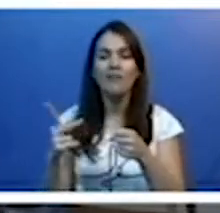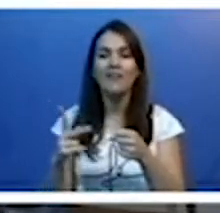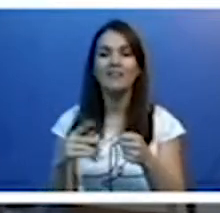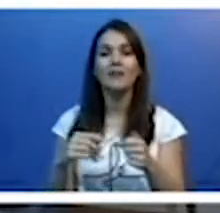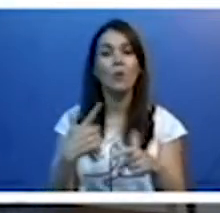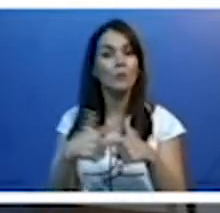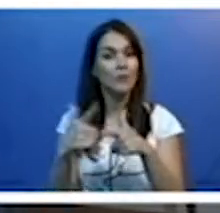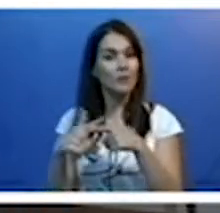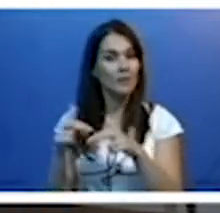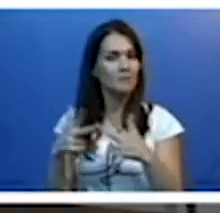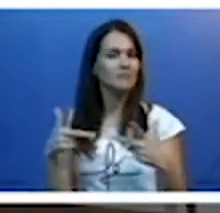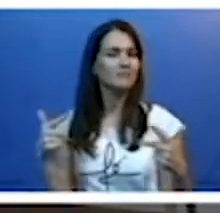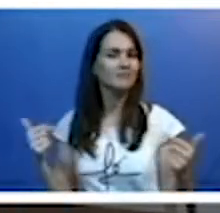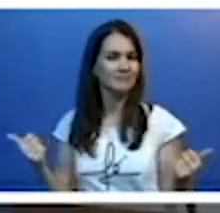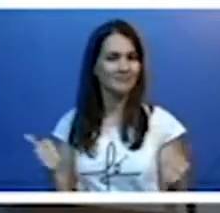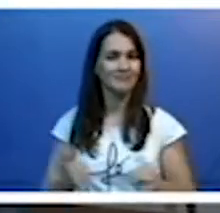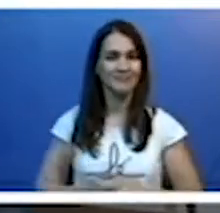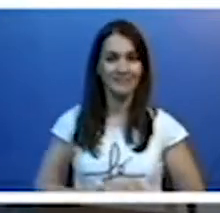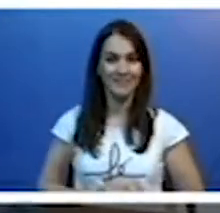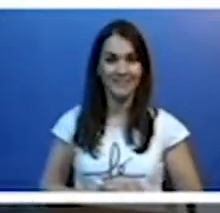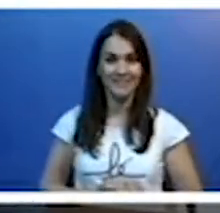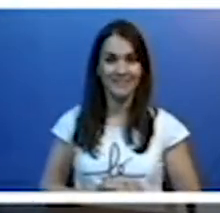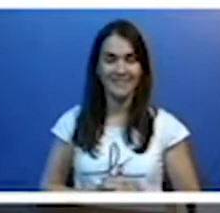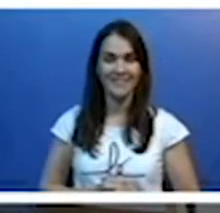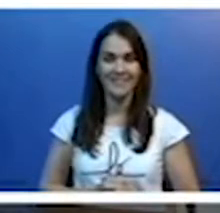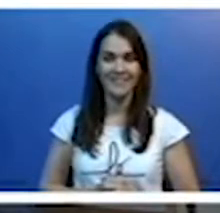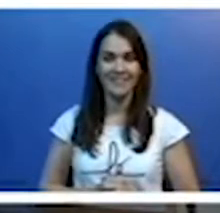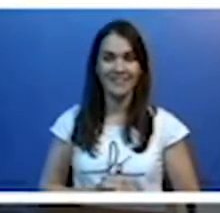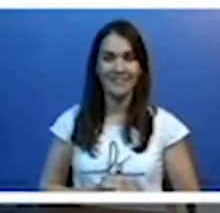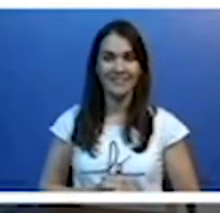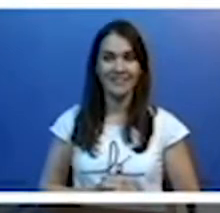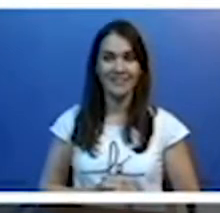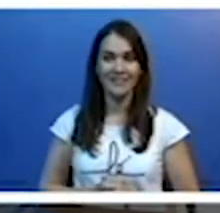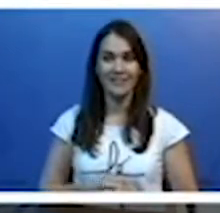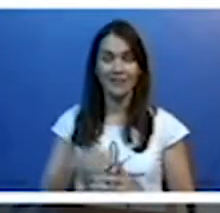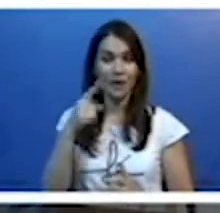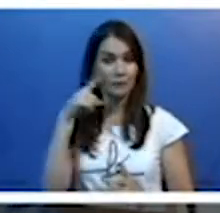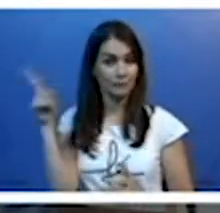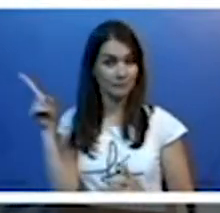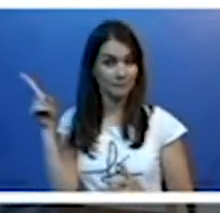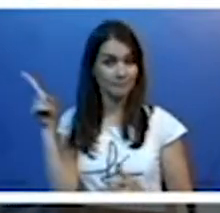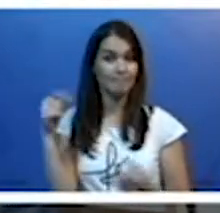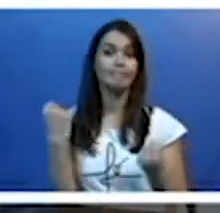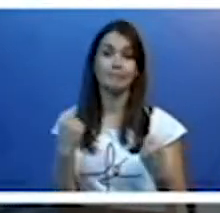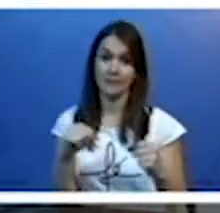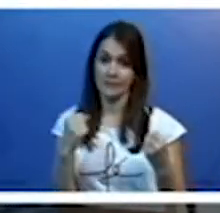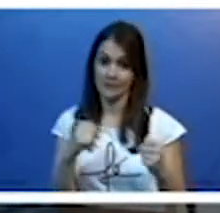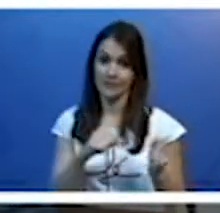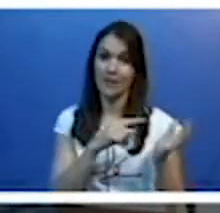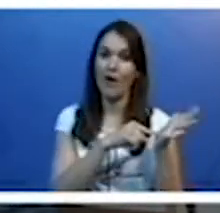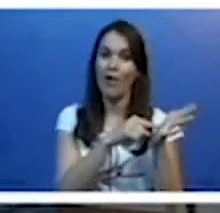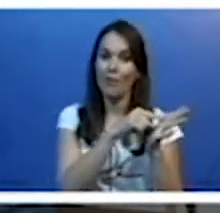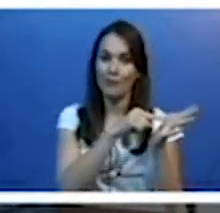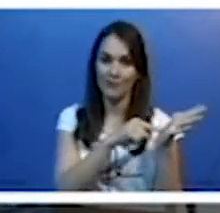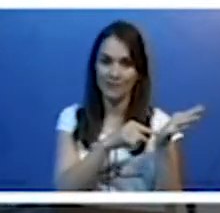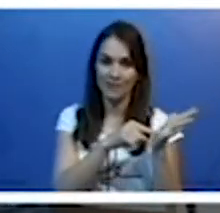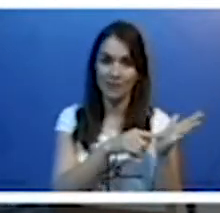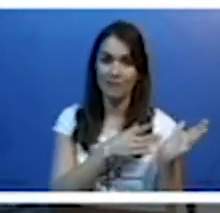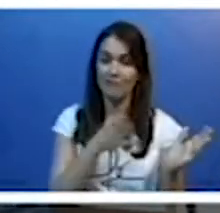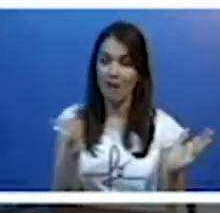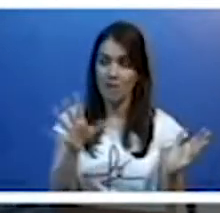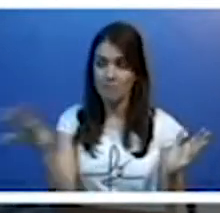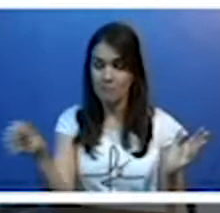nosso problema. Bom, vocês já estão vendo aí que precisa de uma calculadora. Já corre atrás